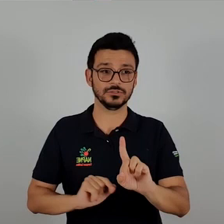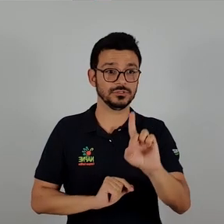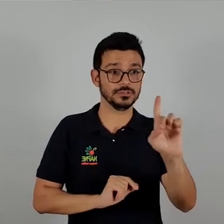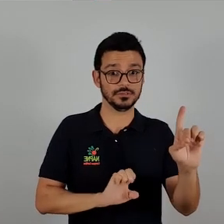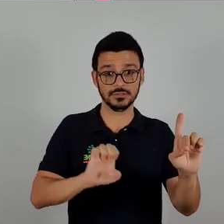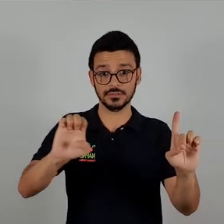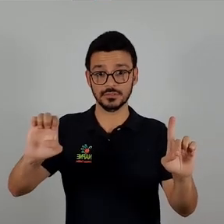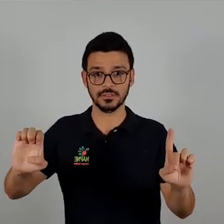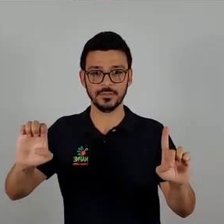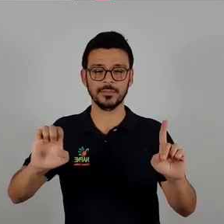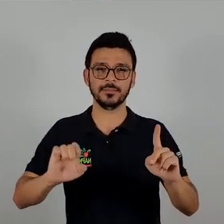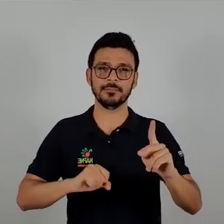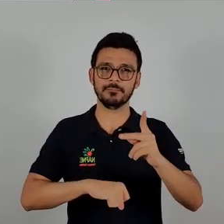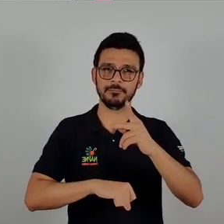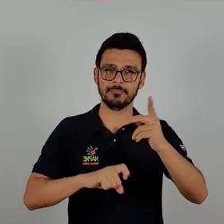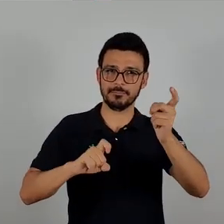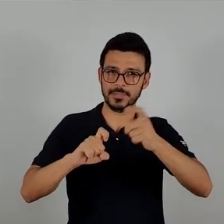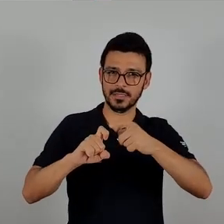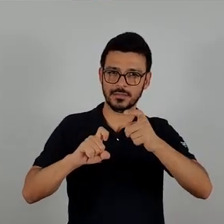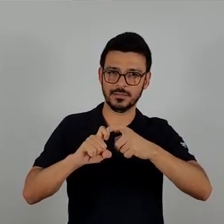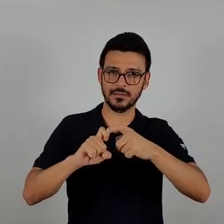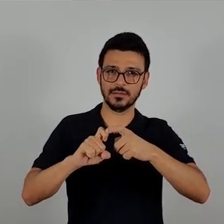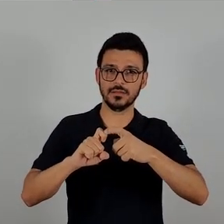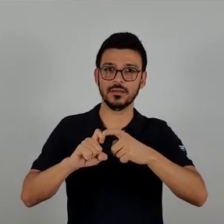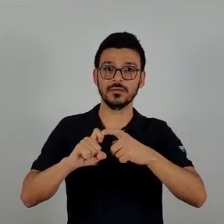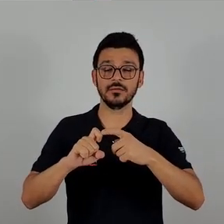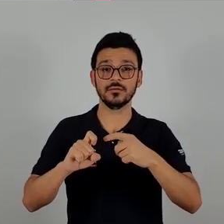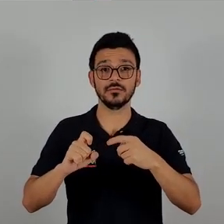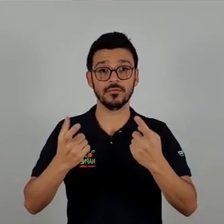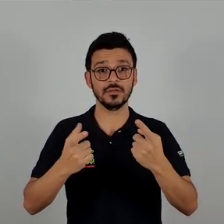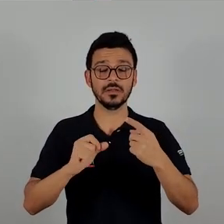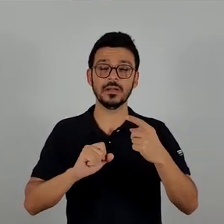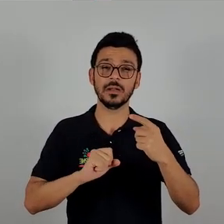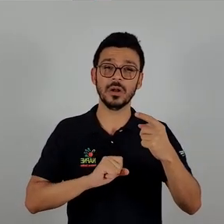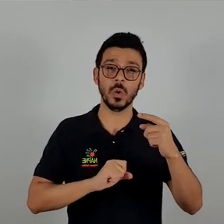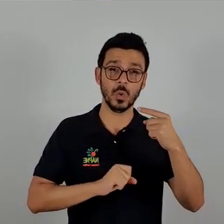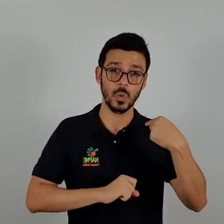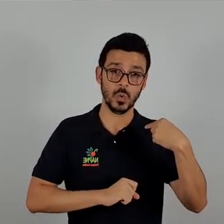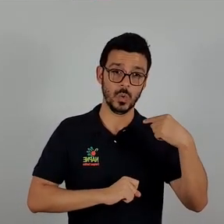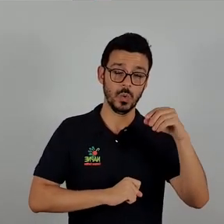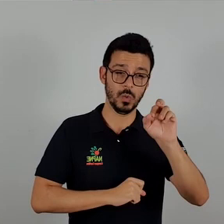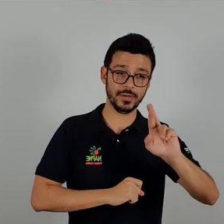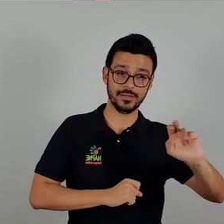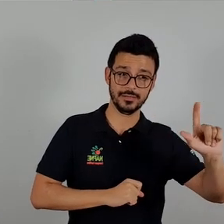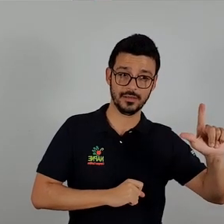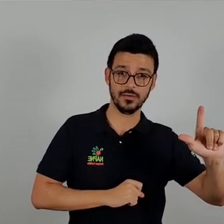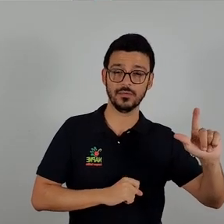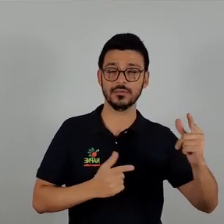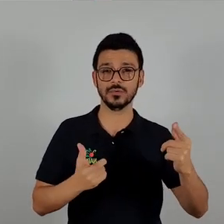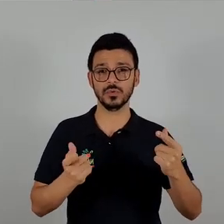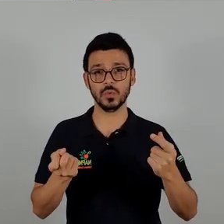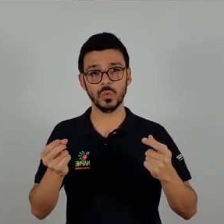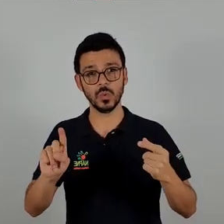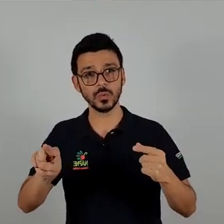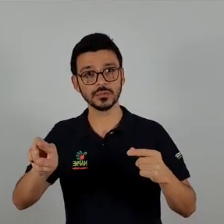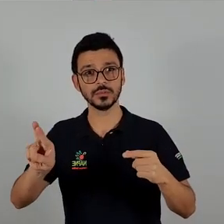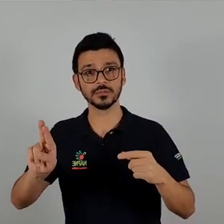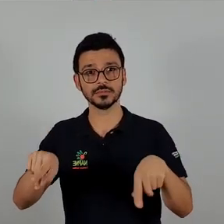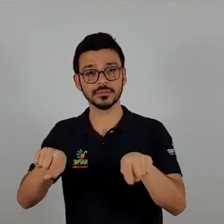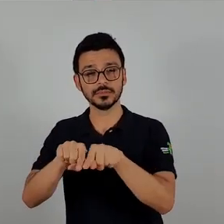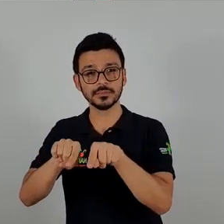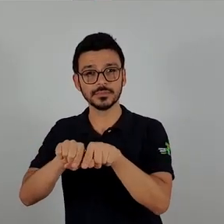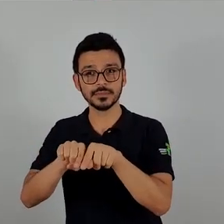ambas têm ações diferentes ou complementares, né? Complementam ou fazem uma ação diferente no